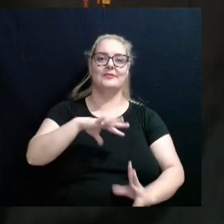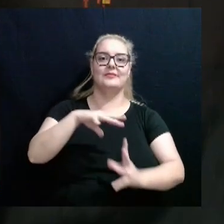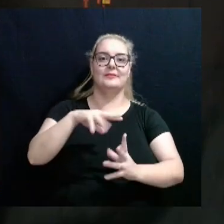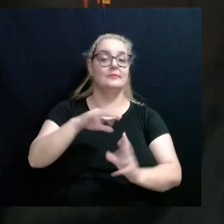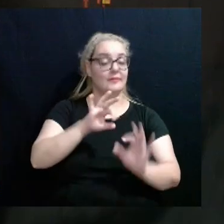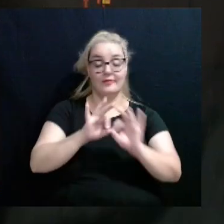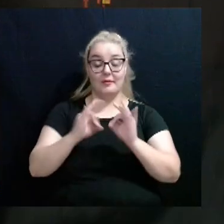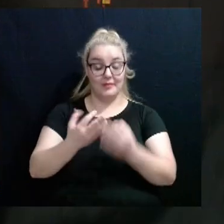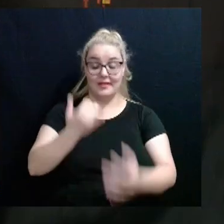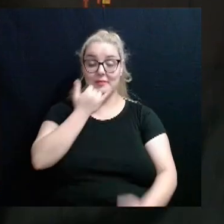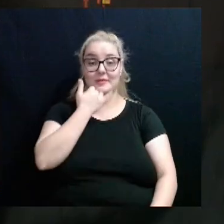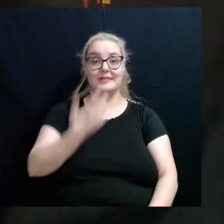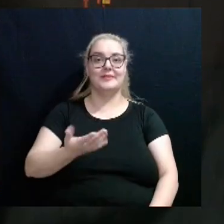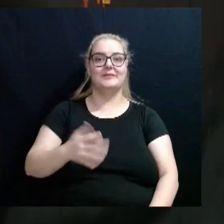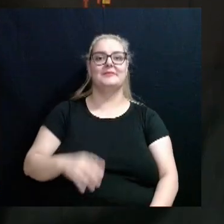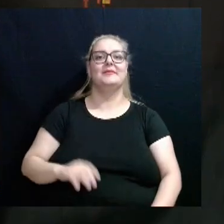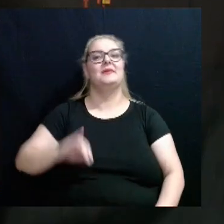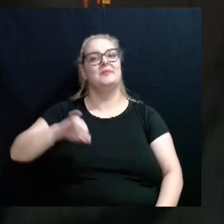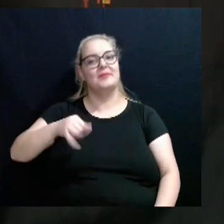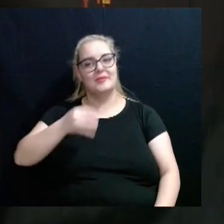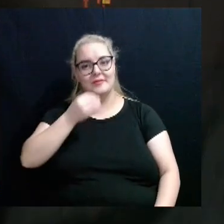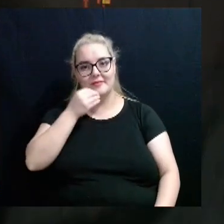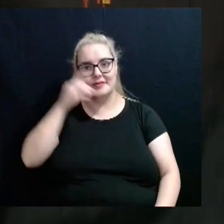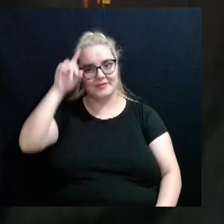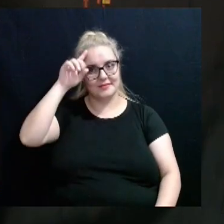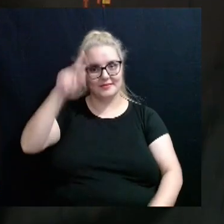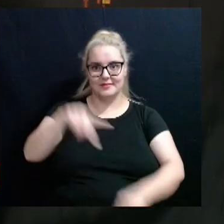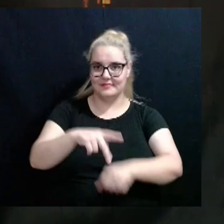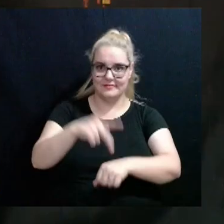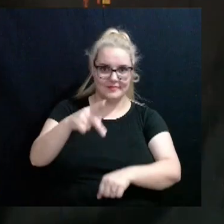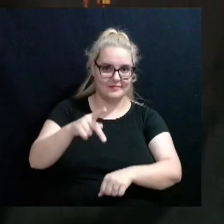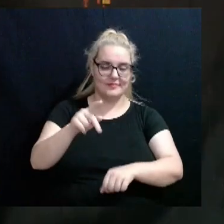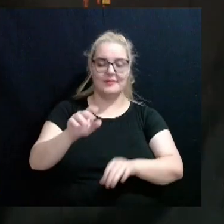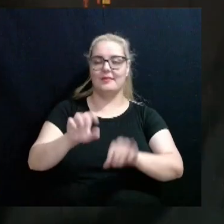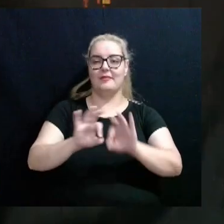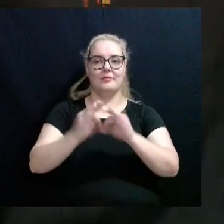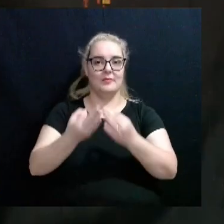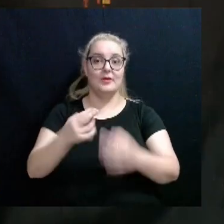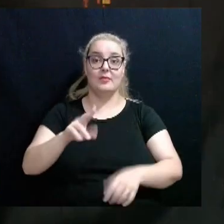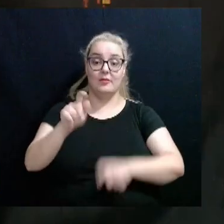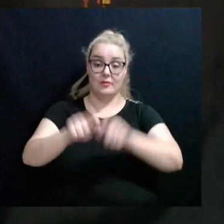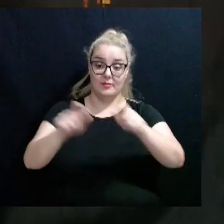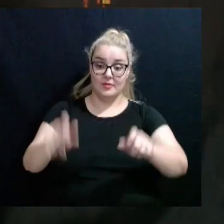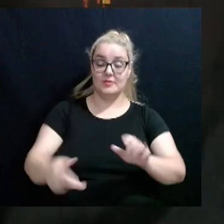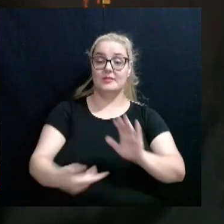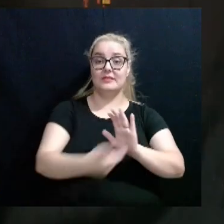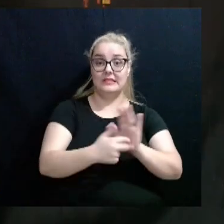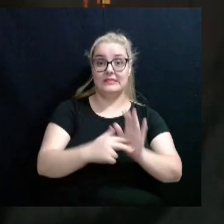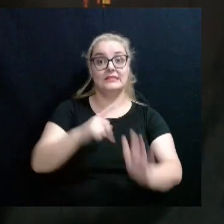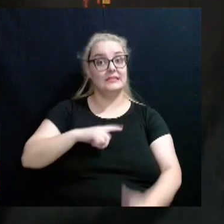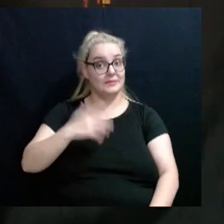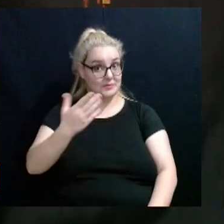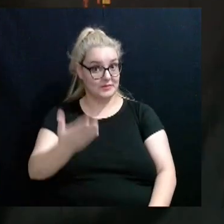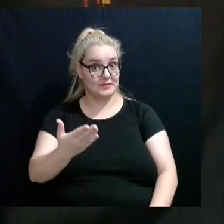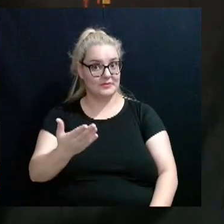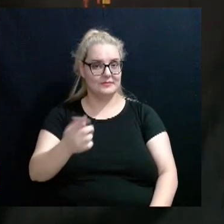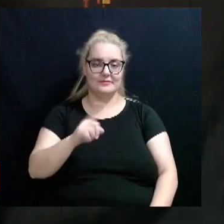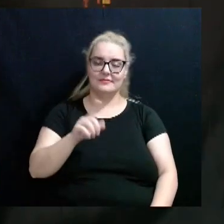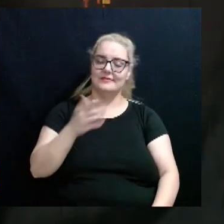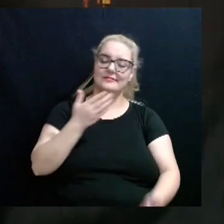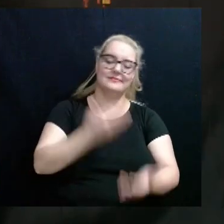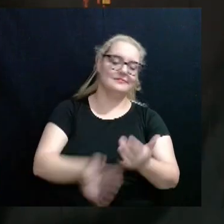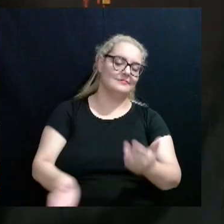de Páscoa com a sua família também, ou com aquelas pessoas que fazem sentido para você, mas não deixe se perder, né? O